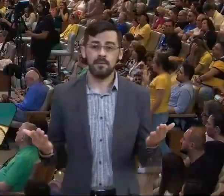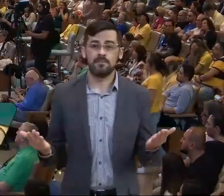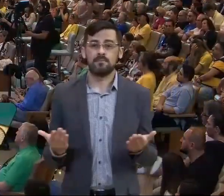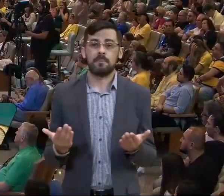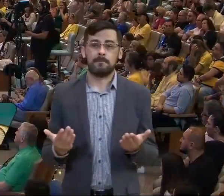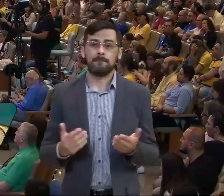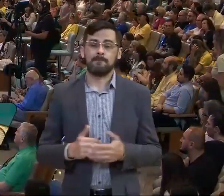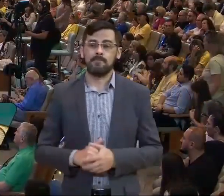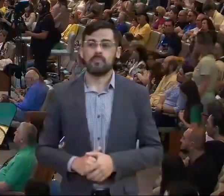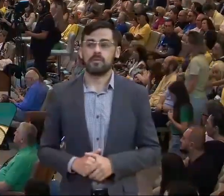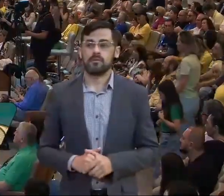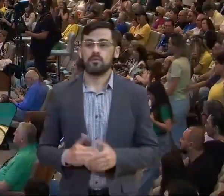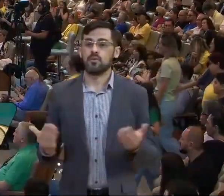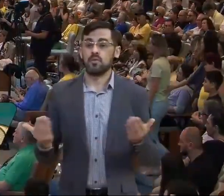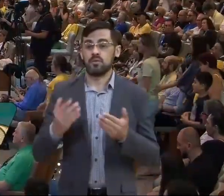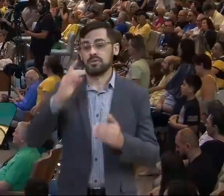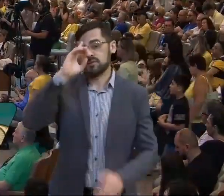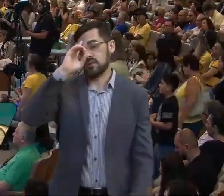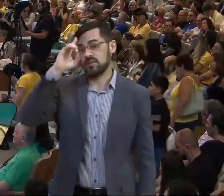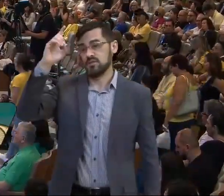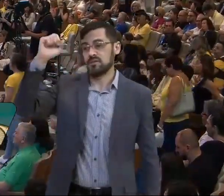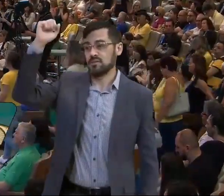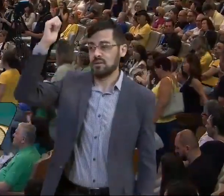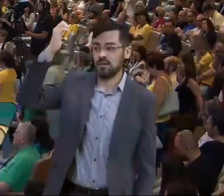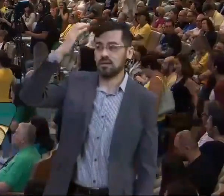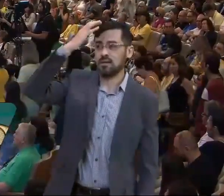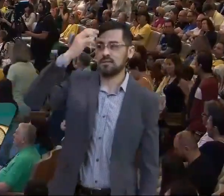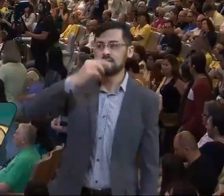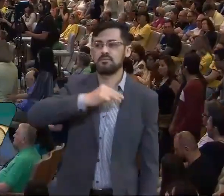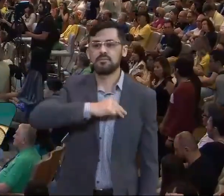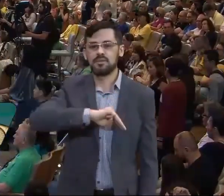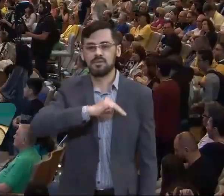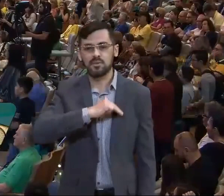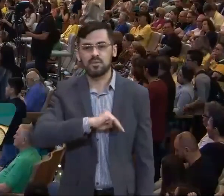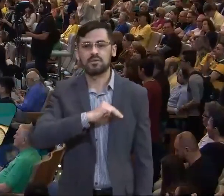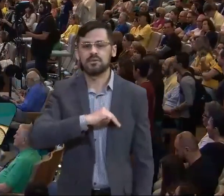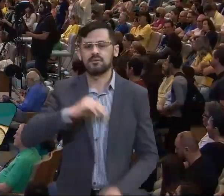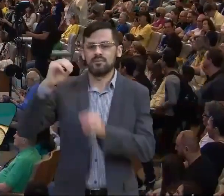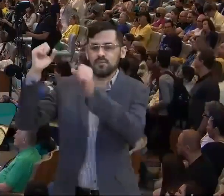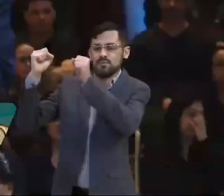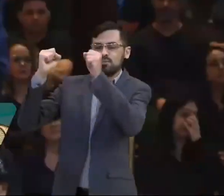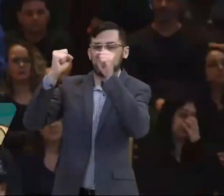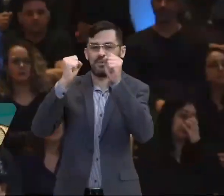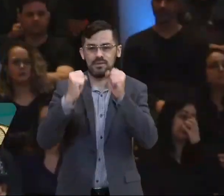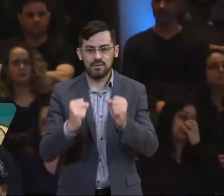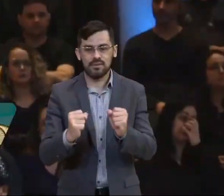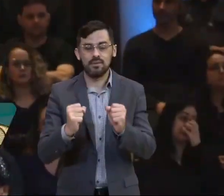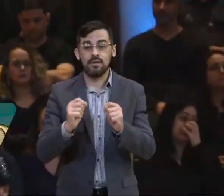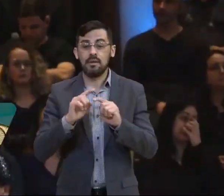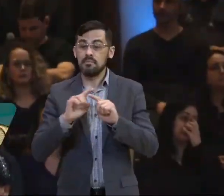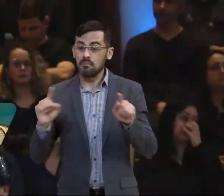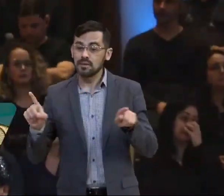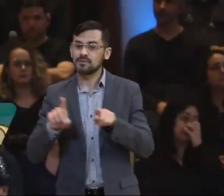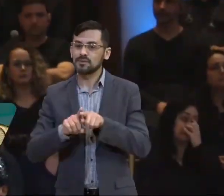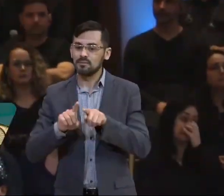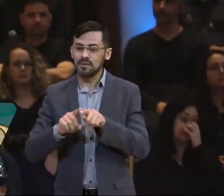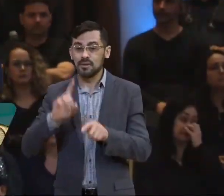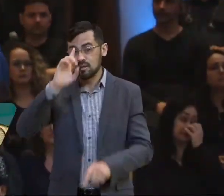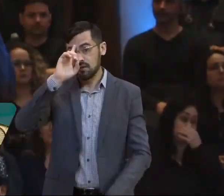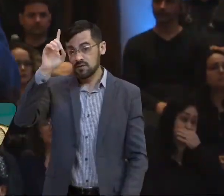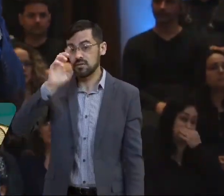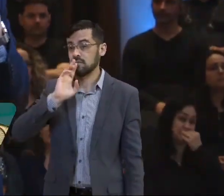Hoje. Hoje é dia da graça, da misericórdia, do poder. Mas é dia da